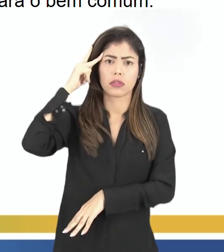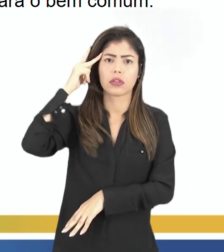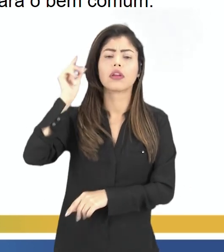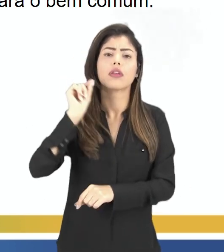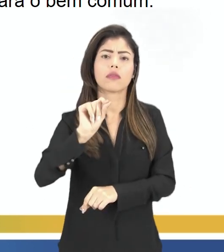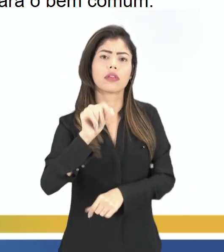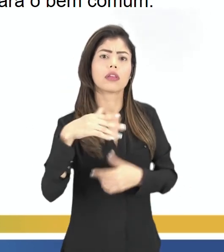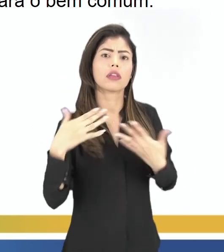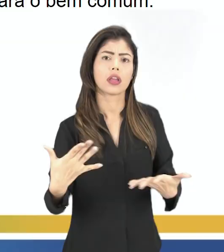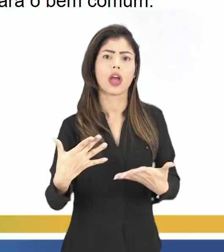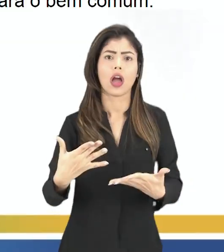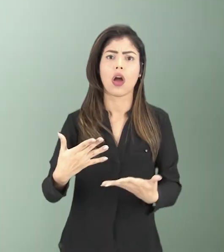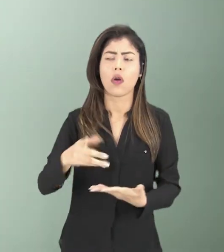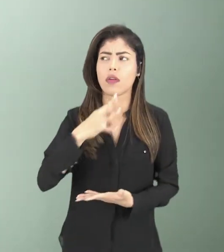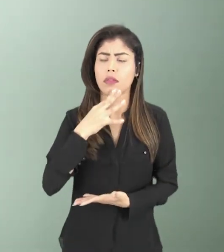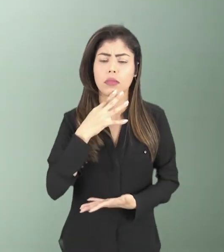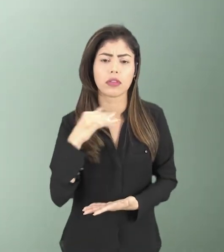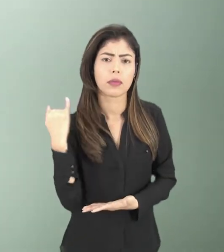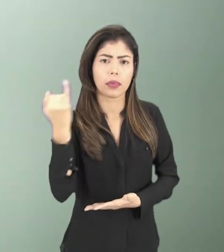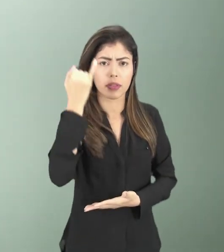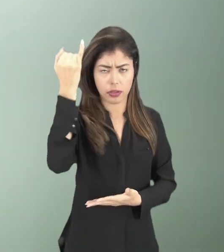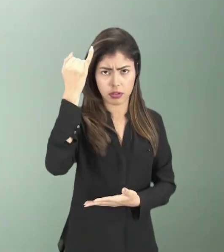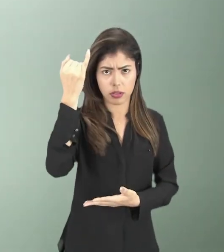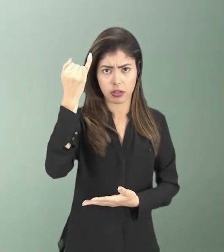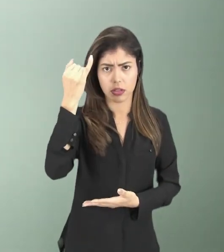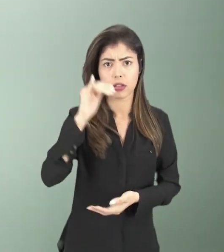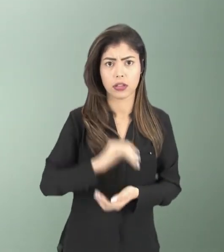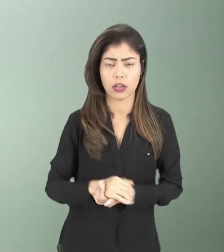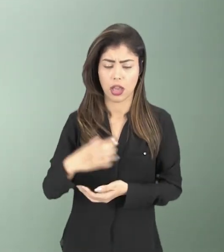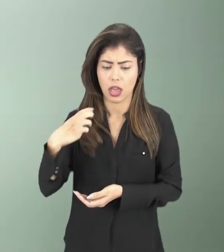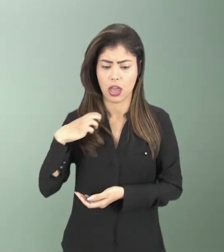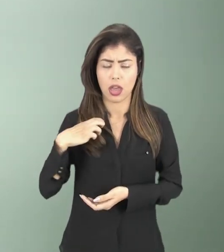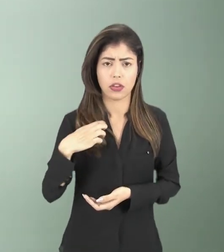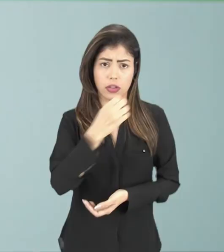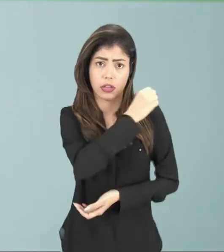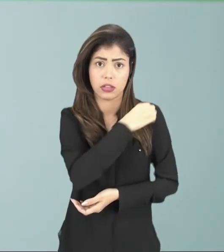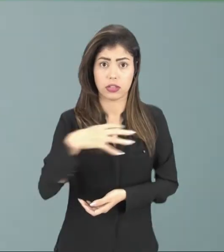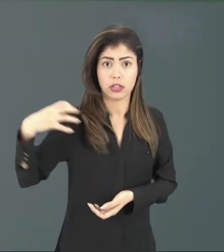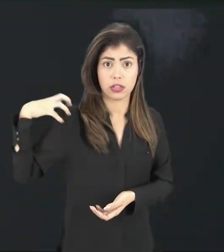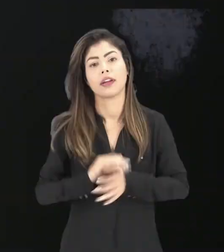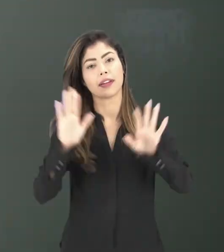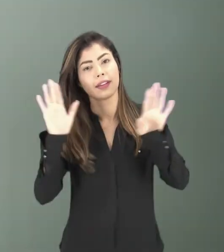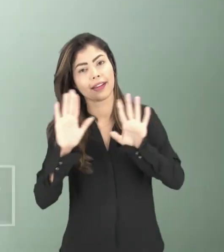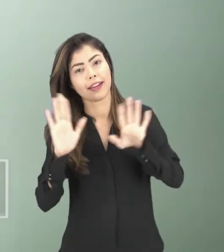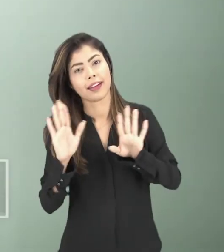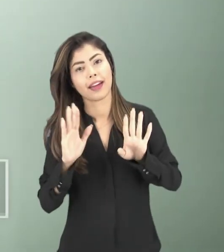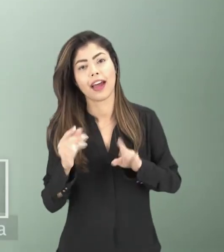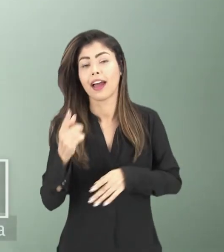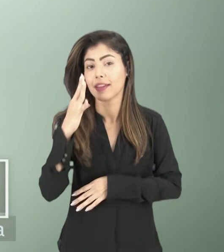de você um conhecimento específico sobre a ética aristotélica, nem 2017 mais complexo. Gente,